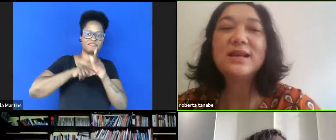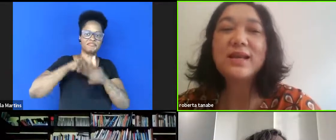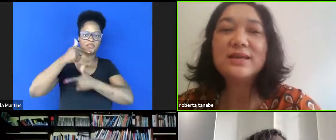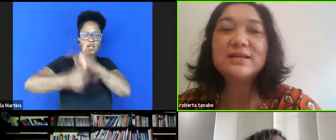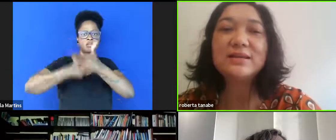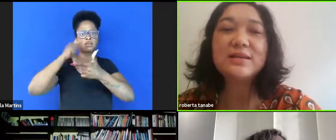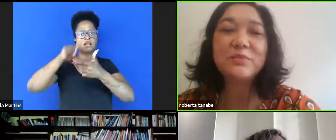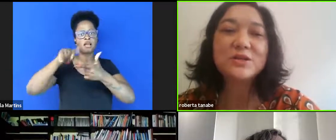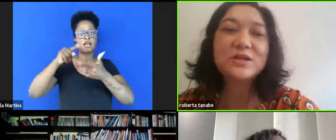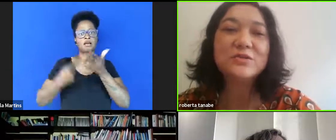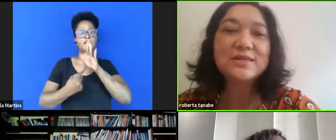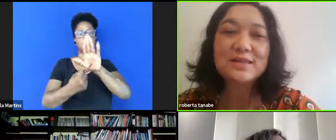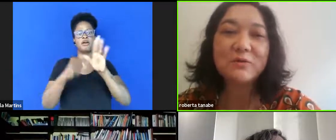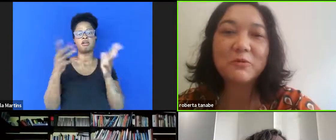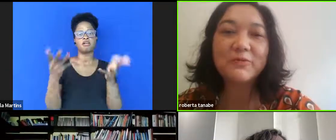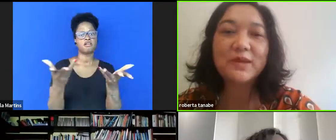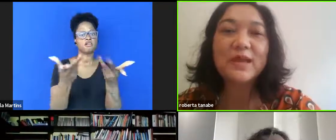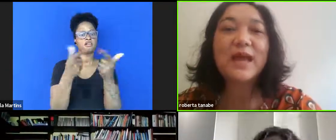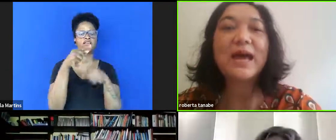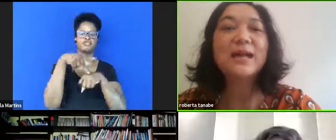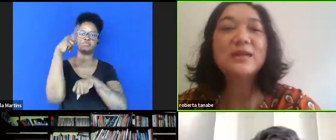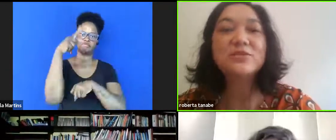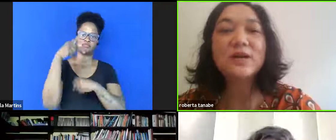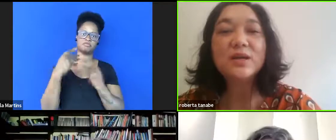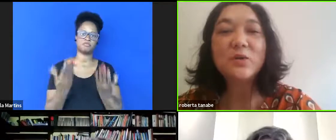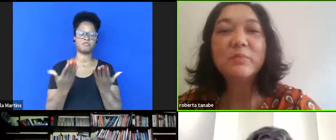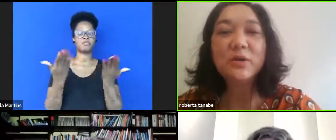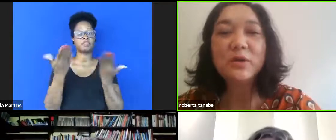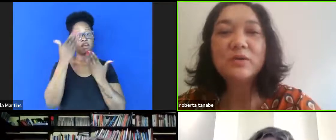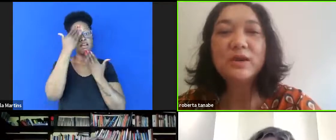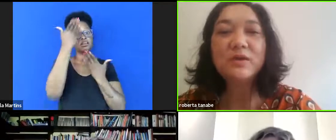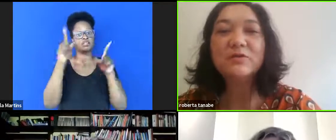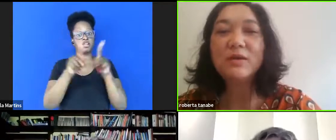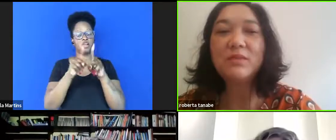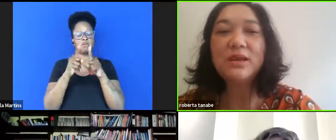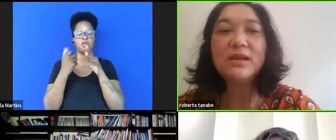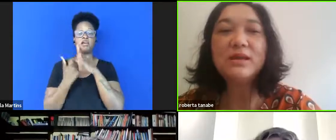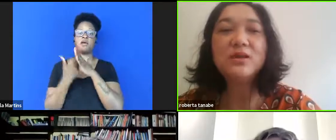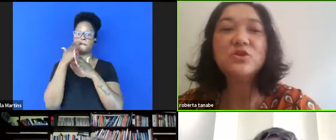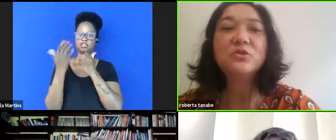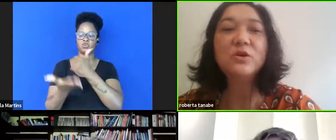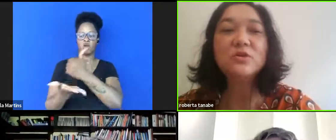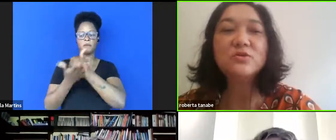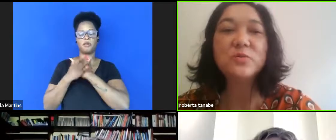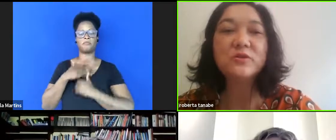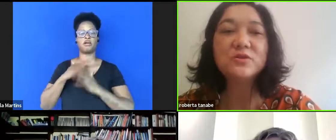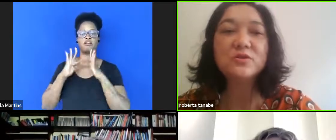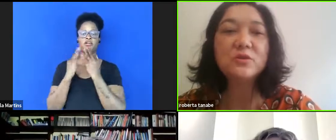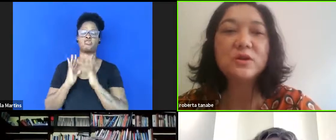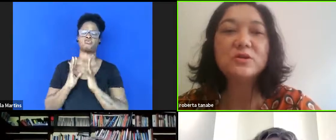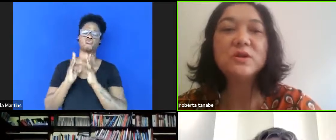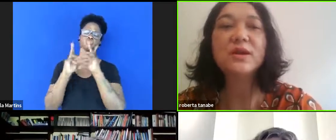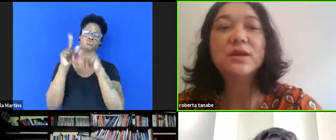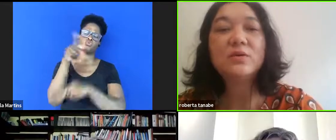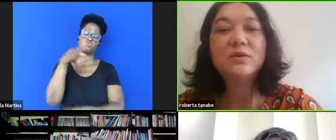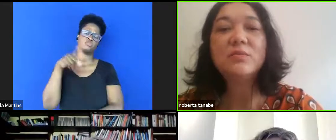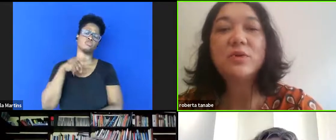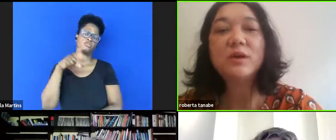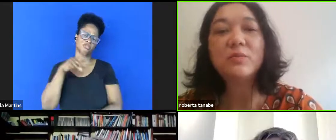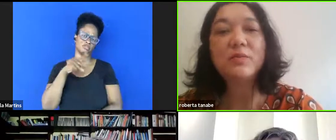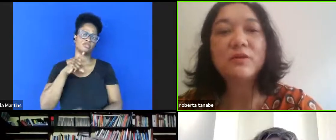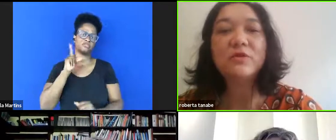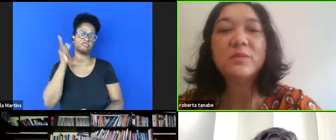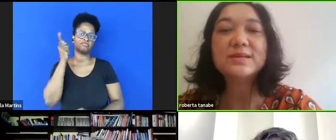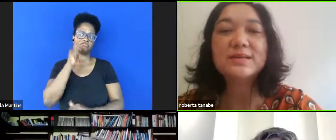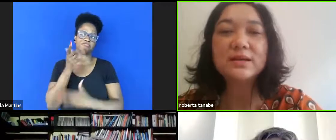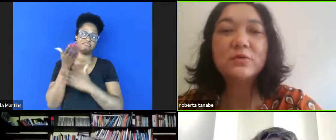representa a excelência dessa pós-graduação. Agradeço aqui o apoio da minha família e de todos os professores que